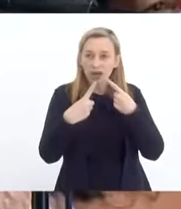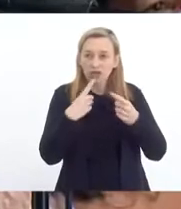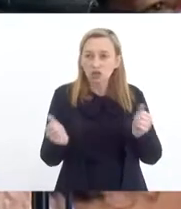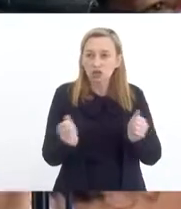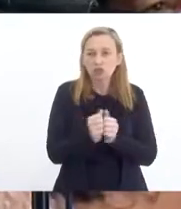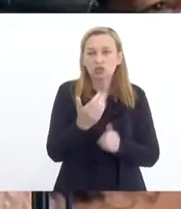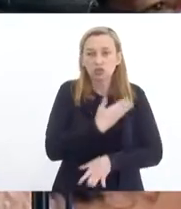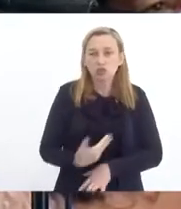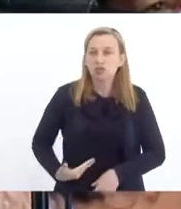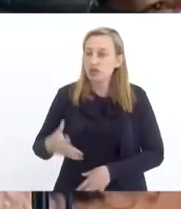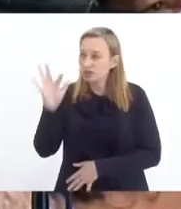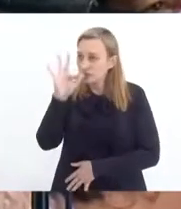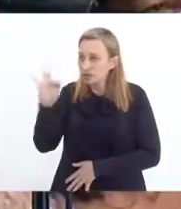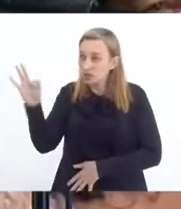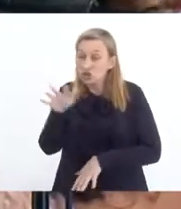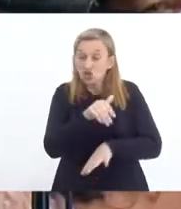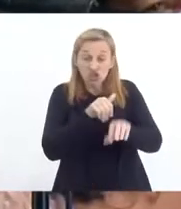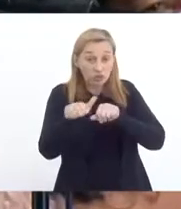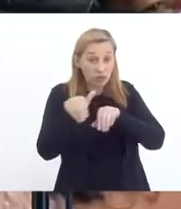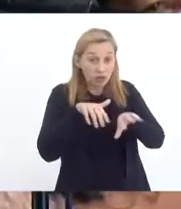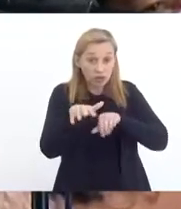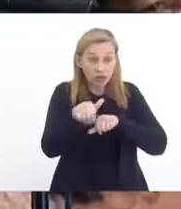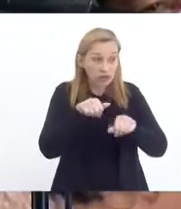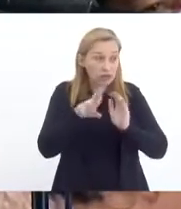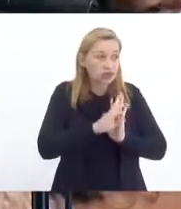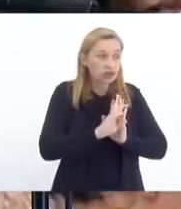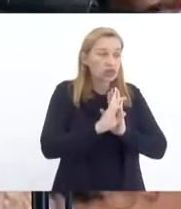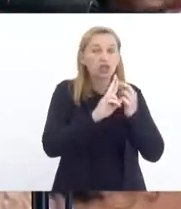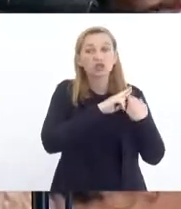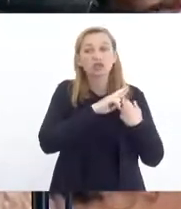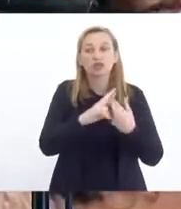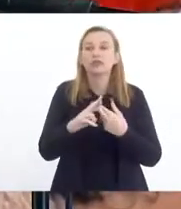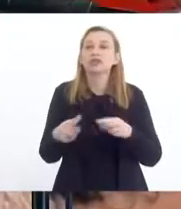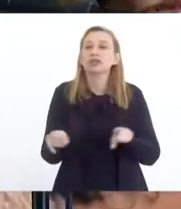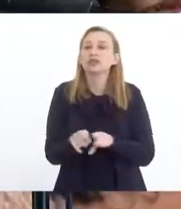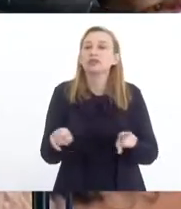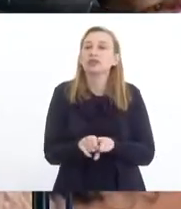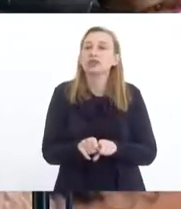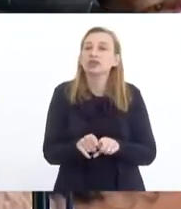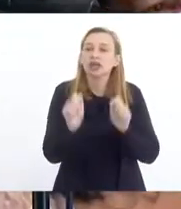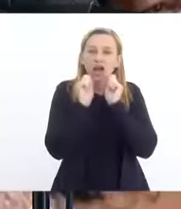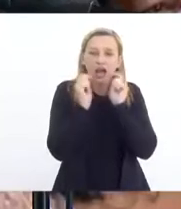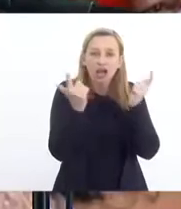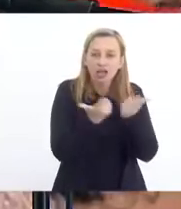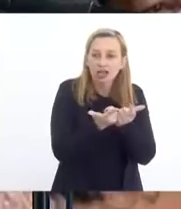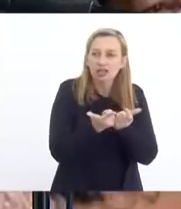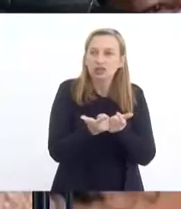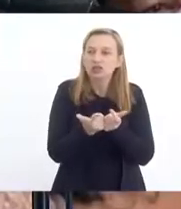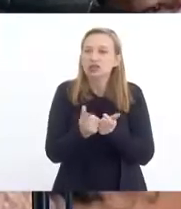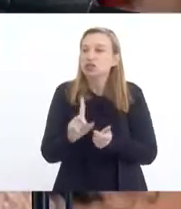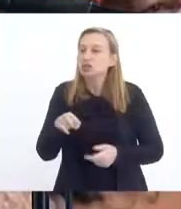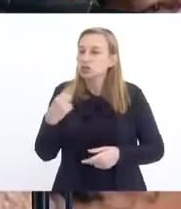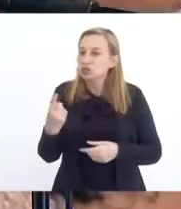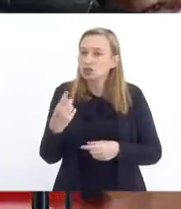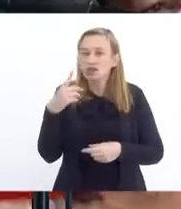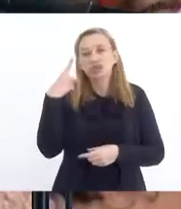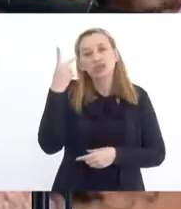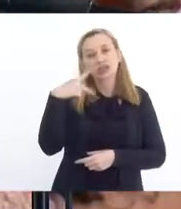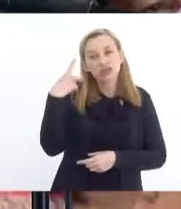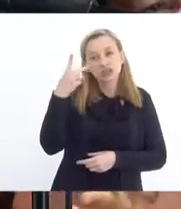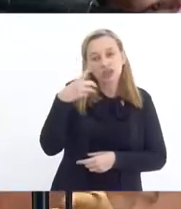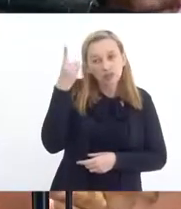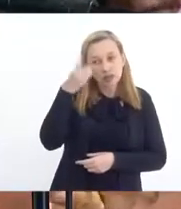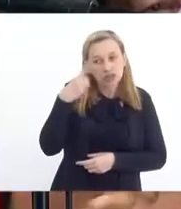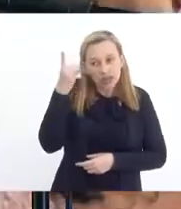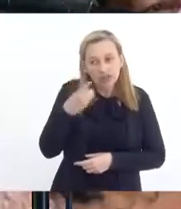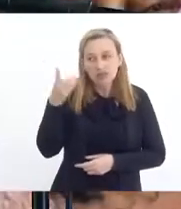governo federal, chamando a responsabilidade também a Alerj e aos nossos deputados federais de